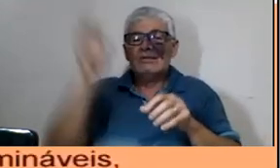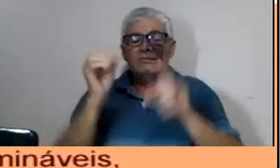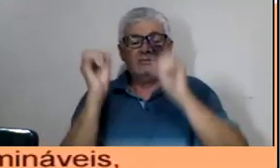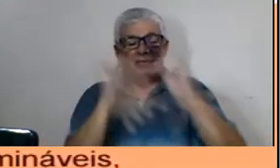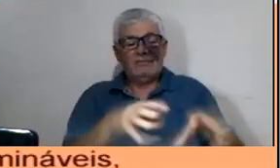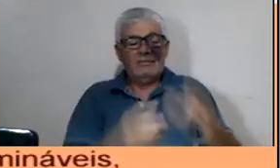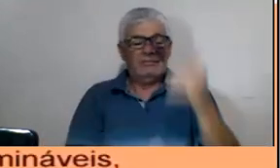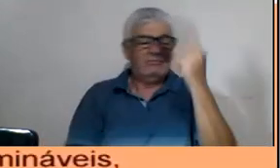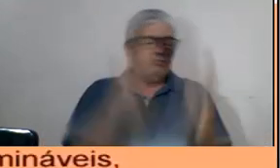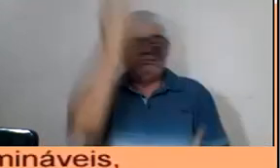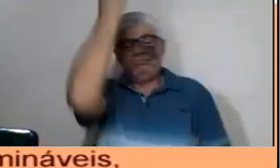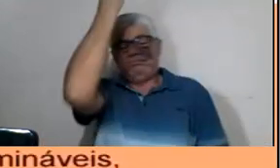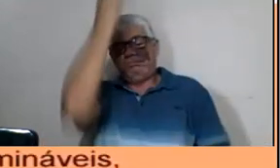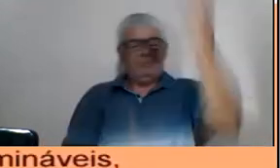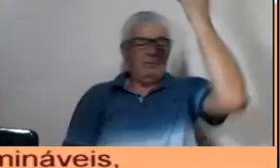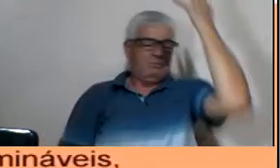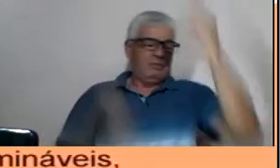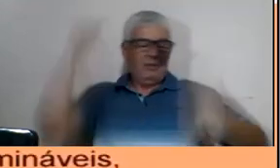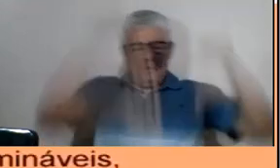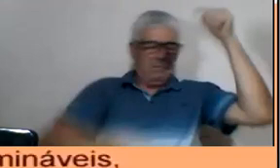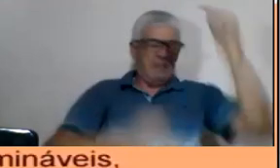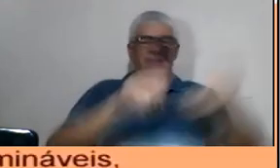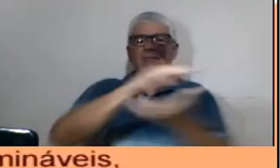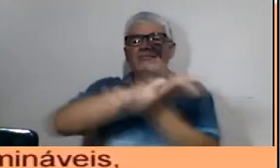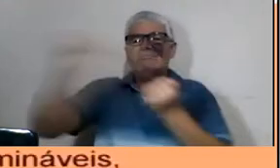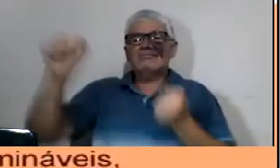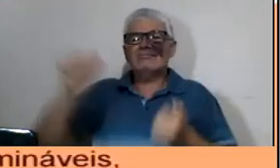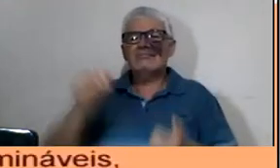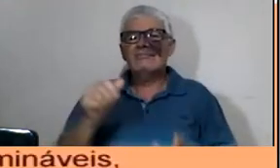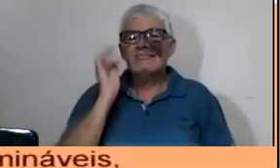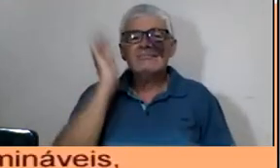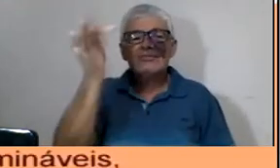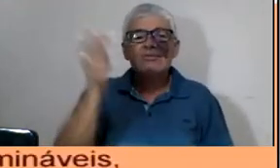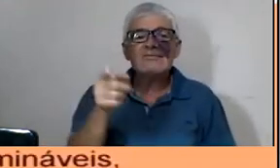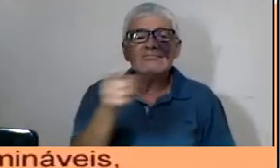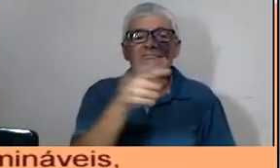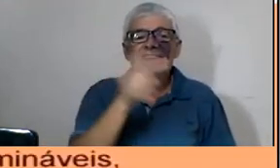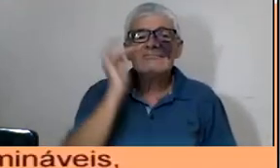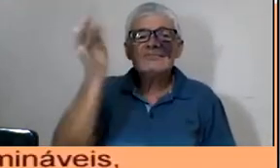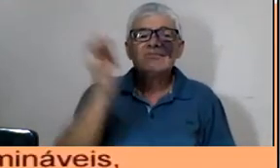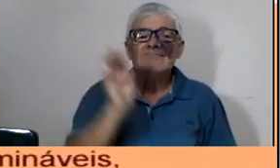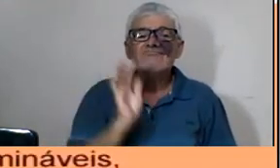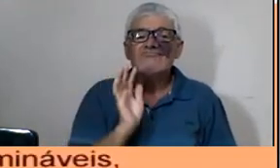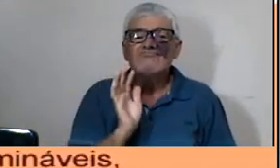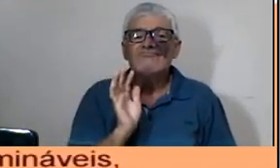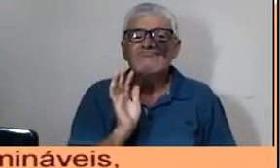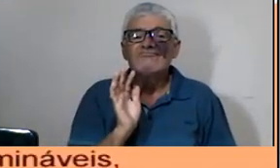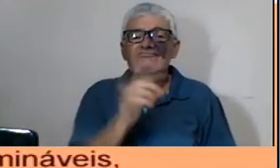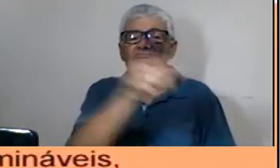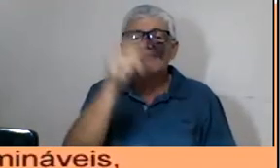ele atribuiu a Deus tudo que ele tinha conquistado. E ele também atribuiu para